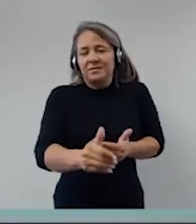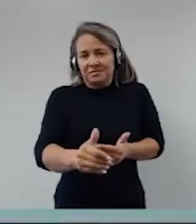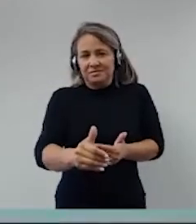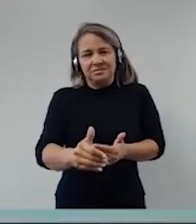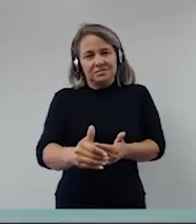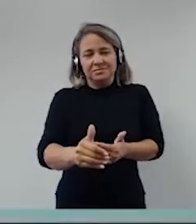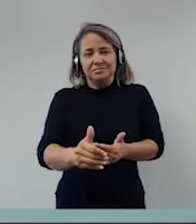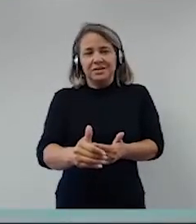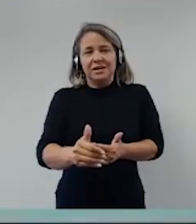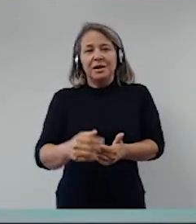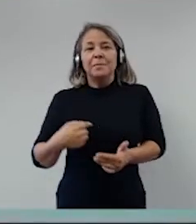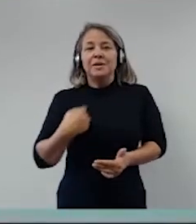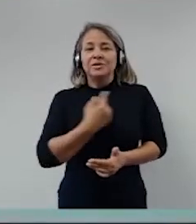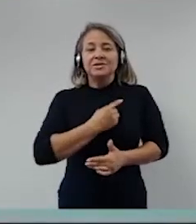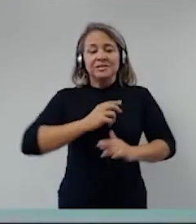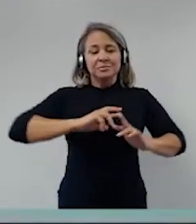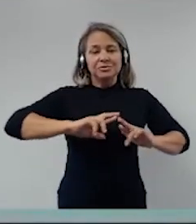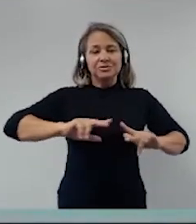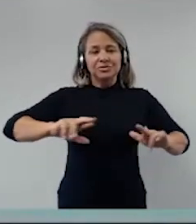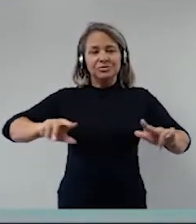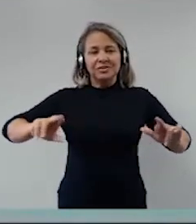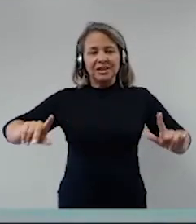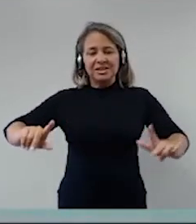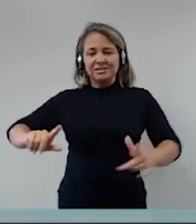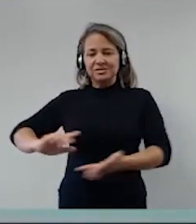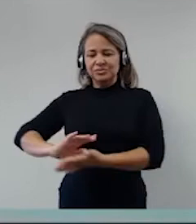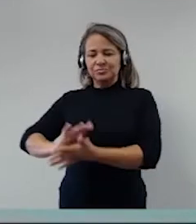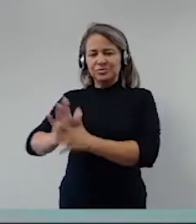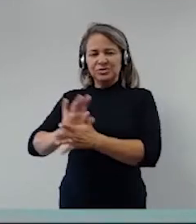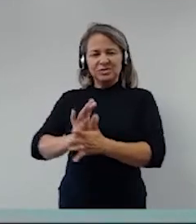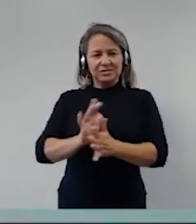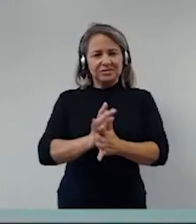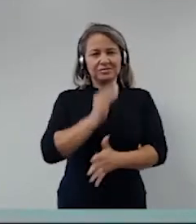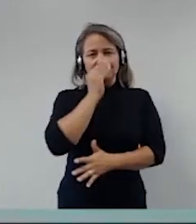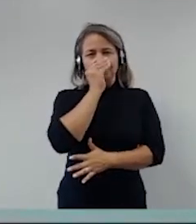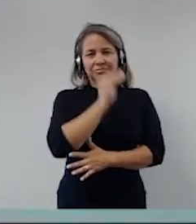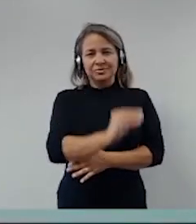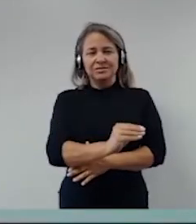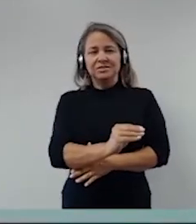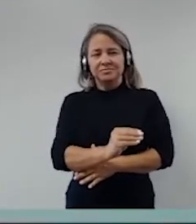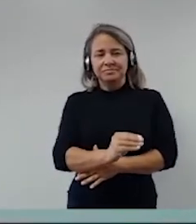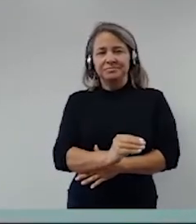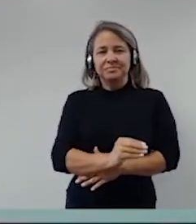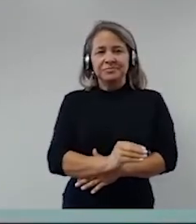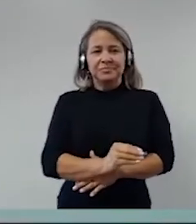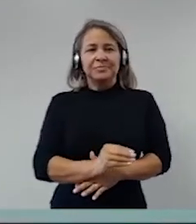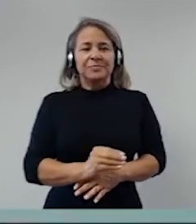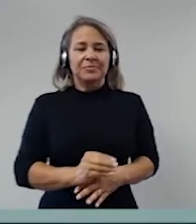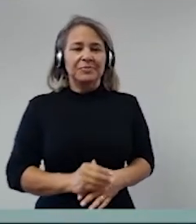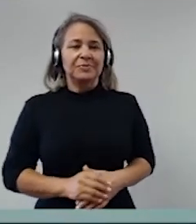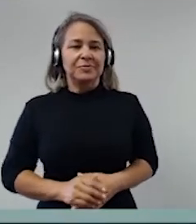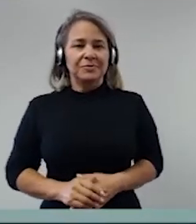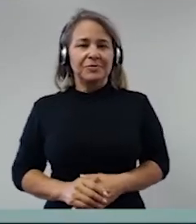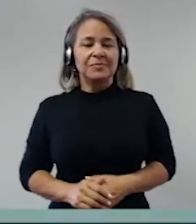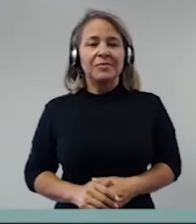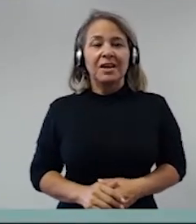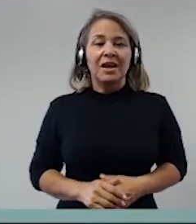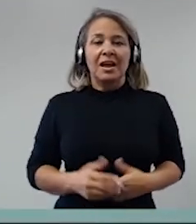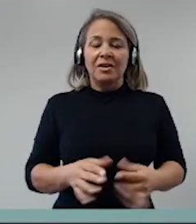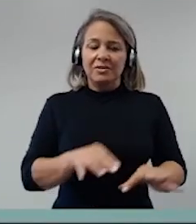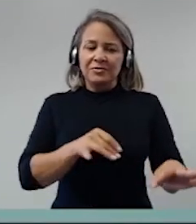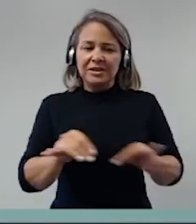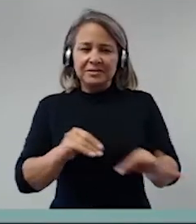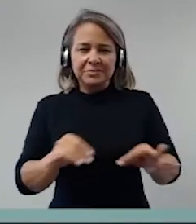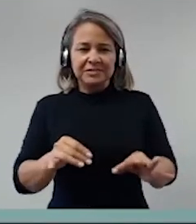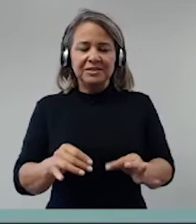inicial para uma série de desmandos, desconsiderações, desregulações, flexibilizações e